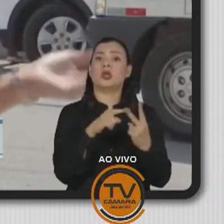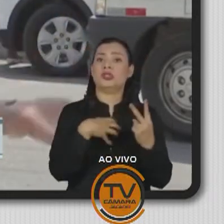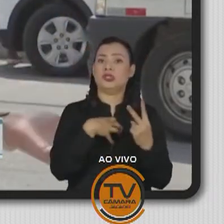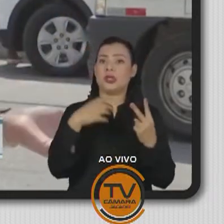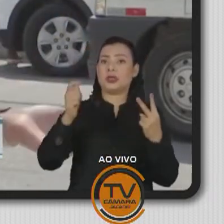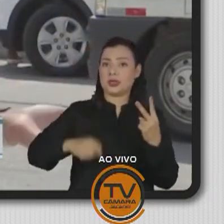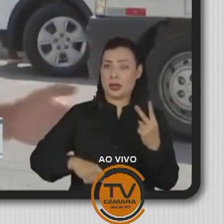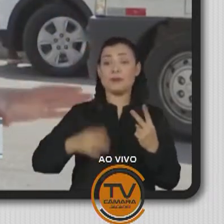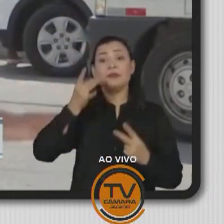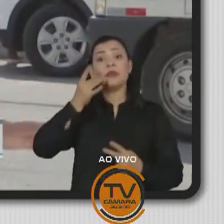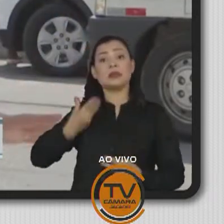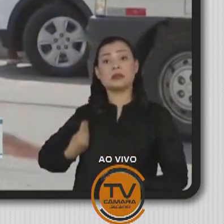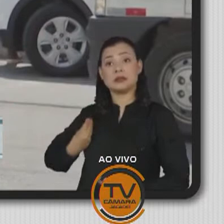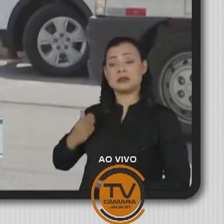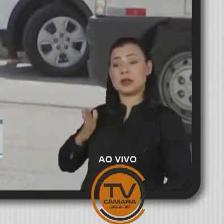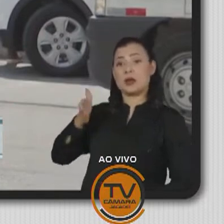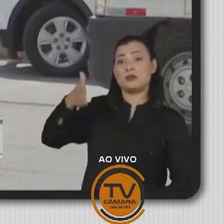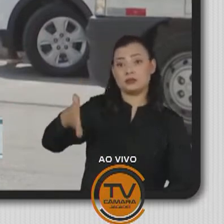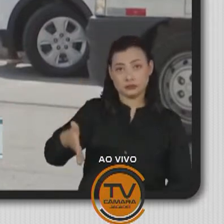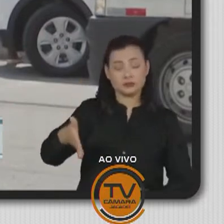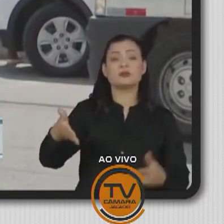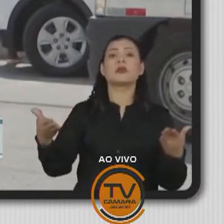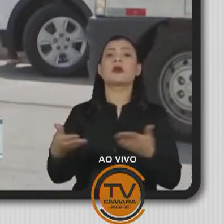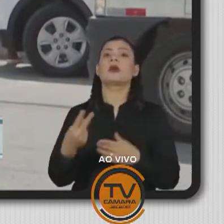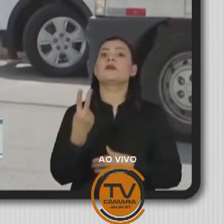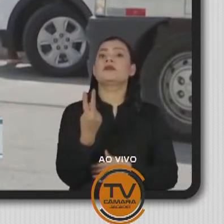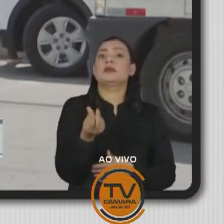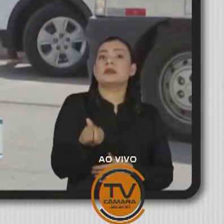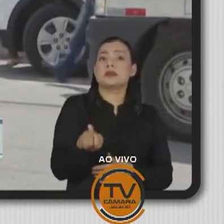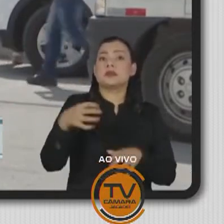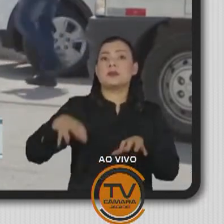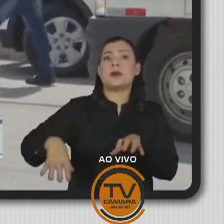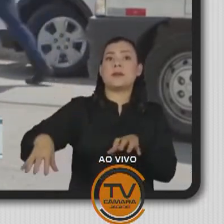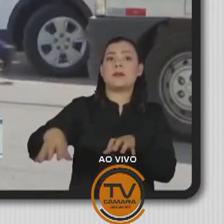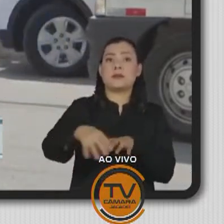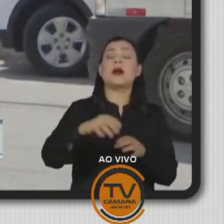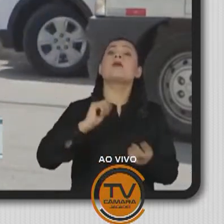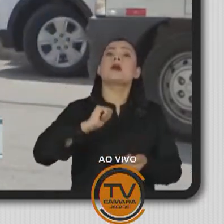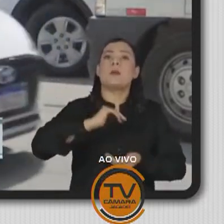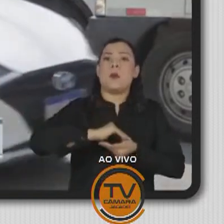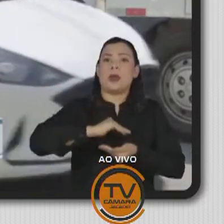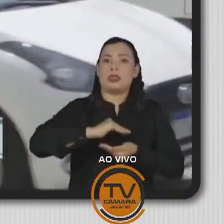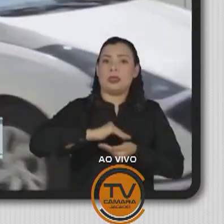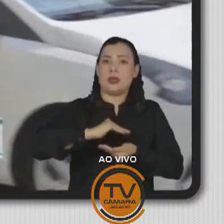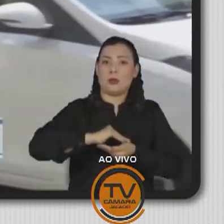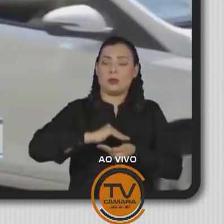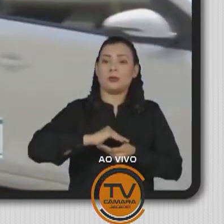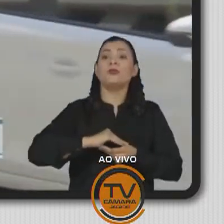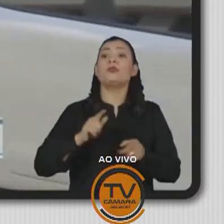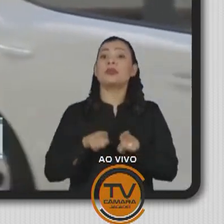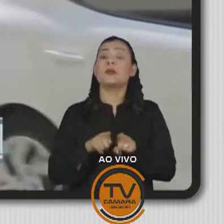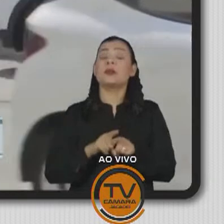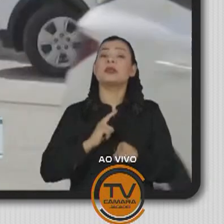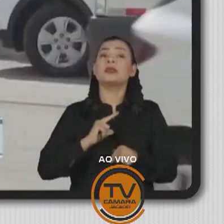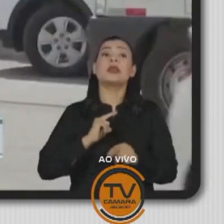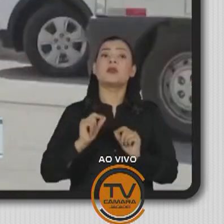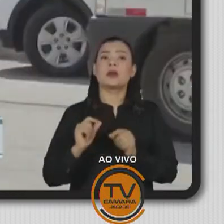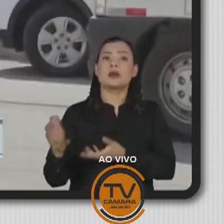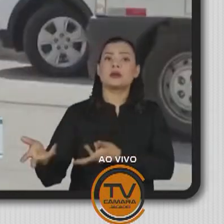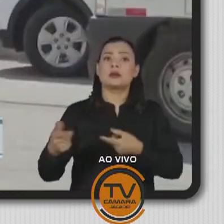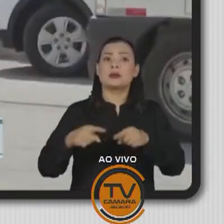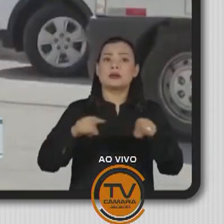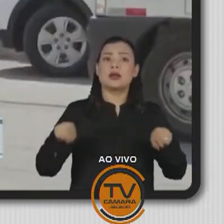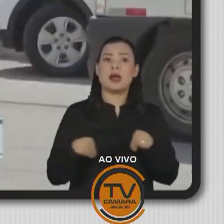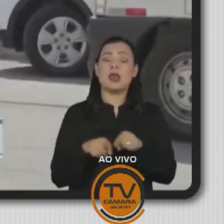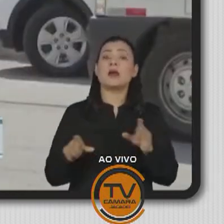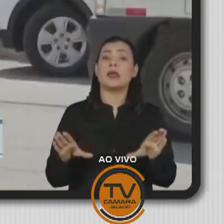formas. Presencialmente, agora, em 26 unidades do Poupa Tempo, que contam com salas de acolhimento e